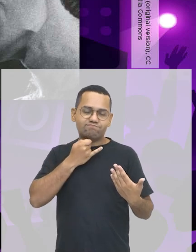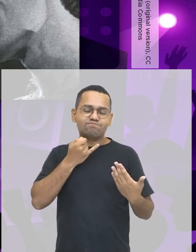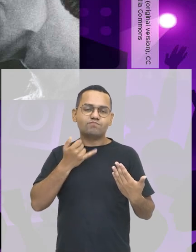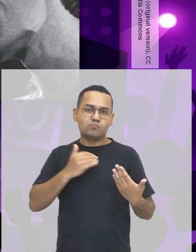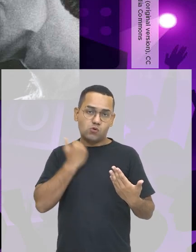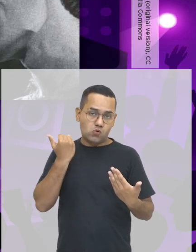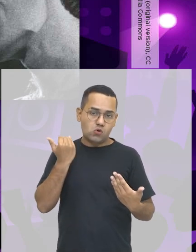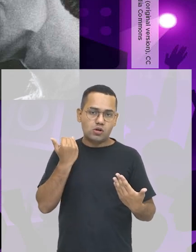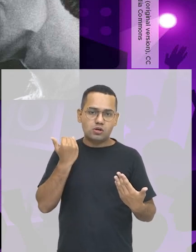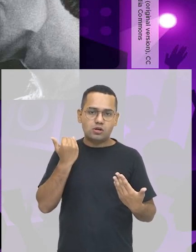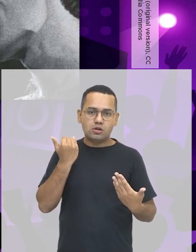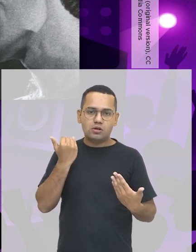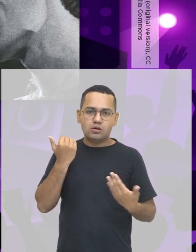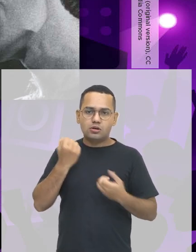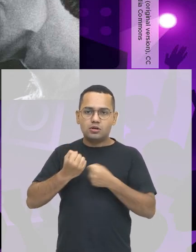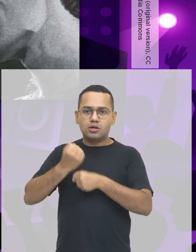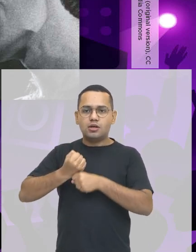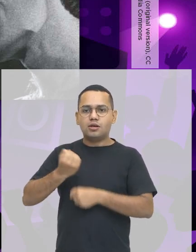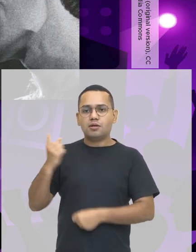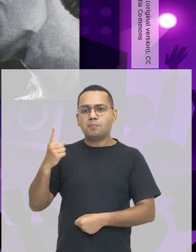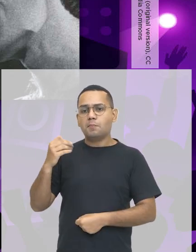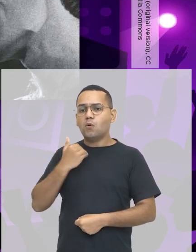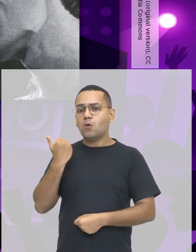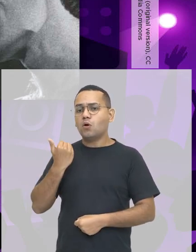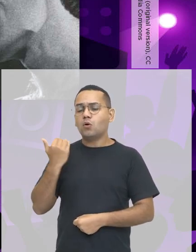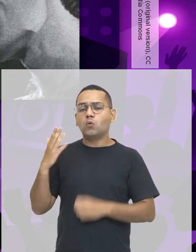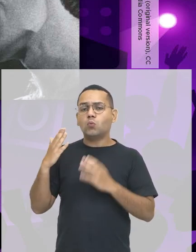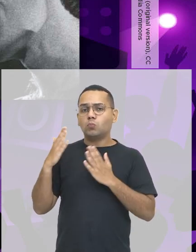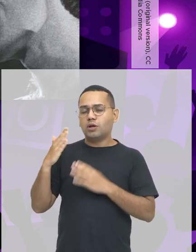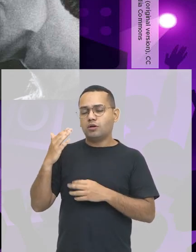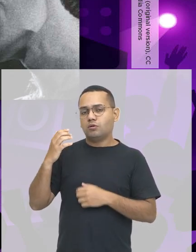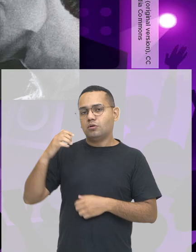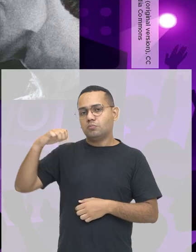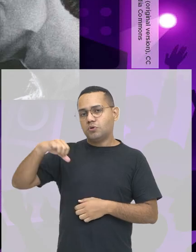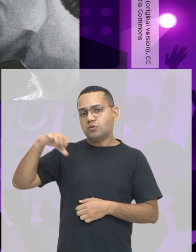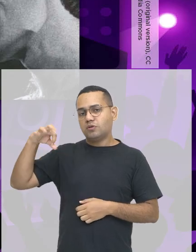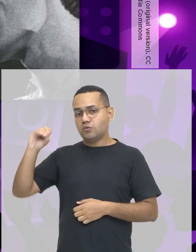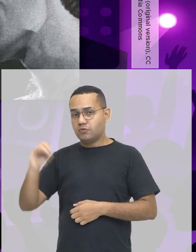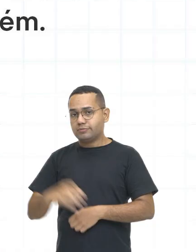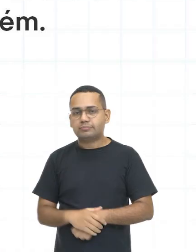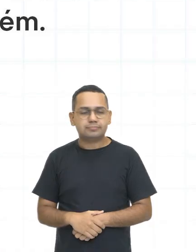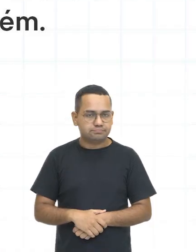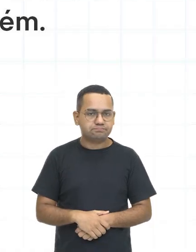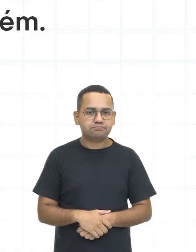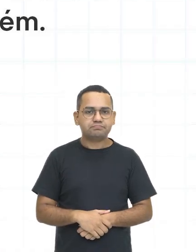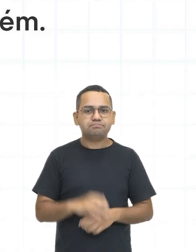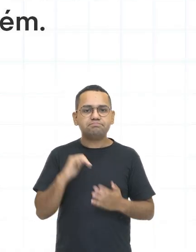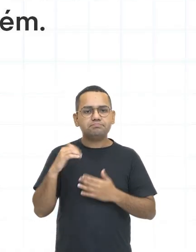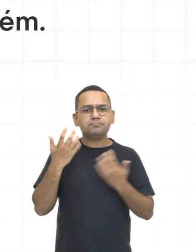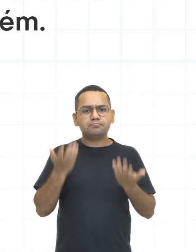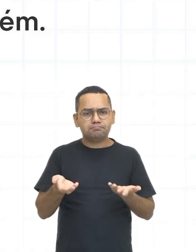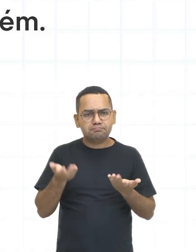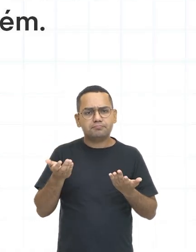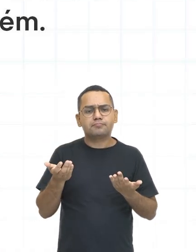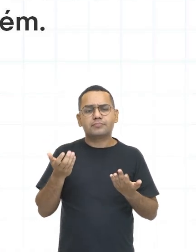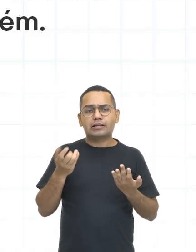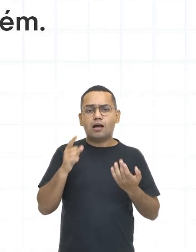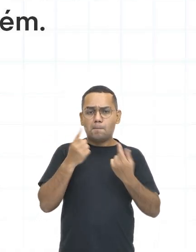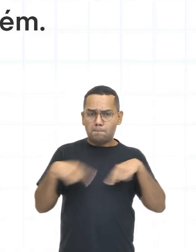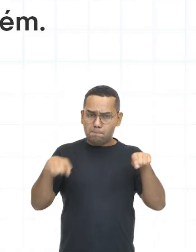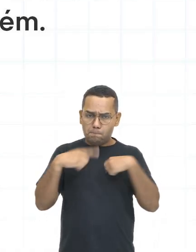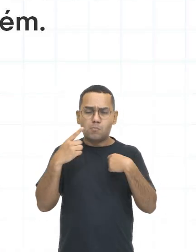Cazuza faleceu em 1990. Então, Na música popular